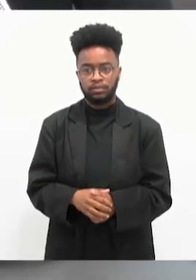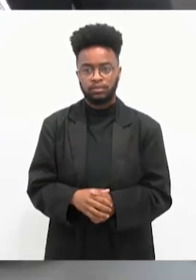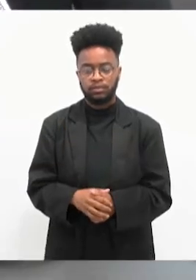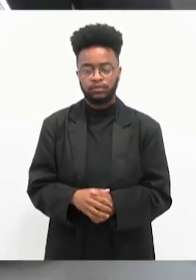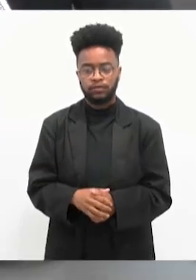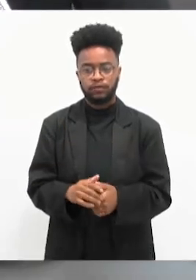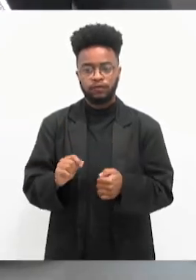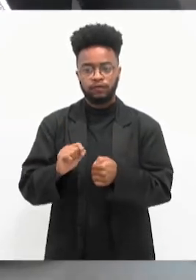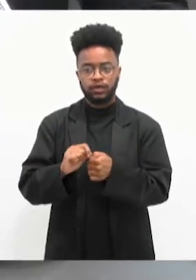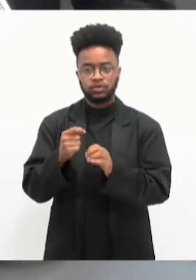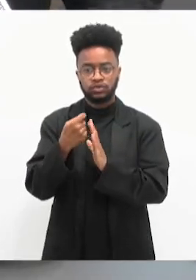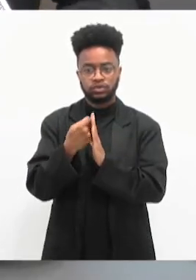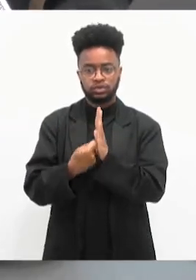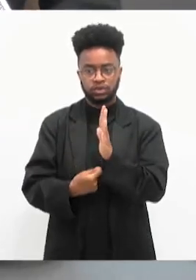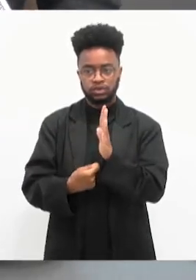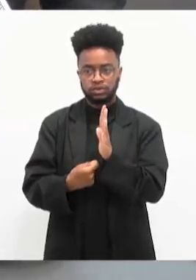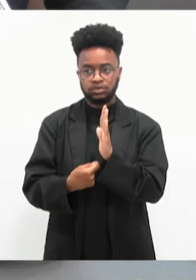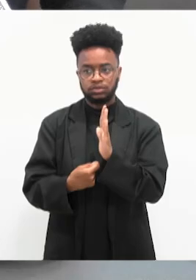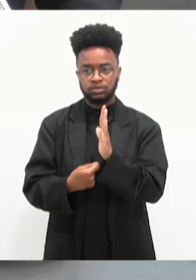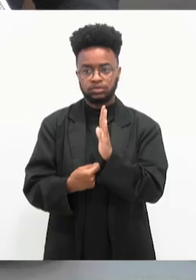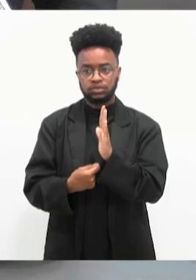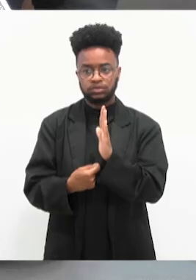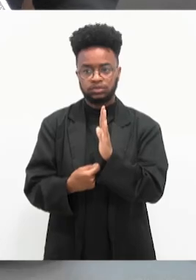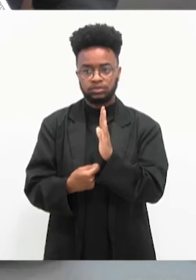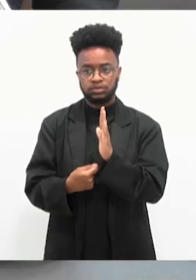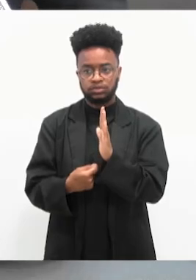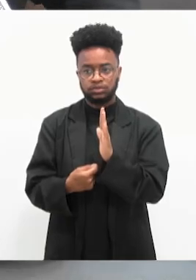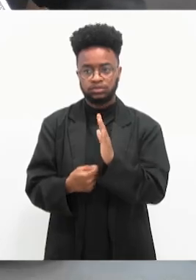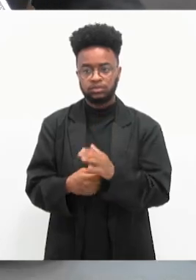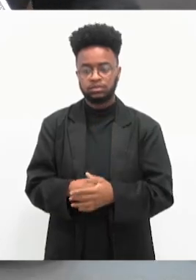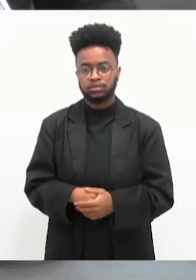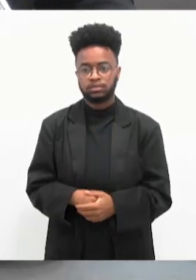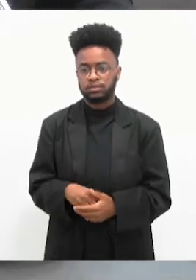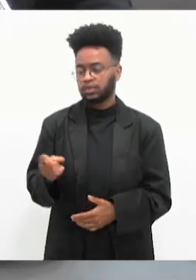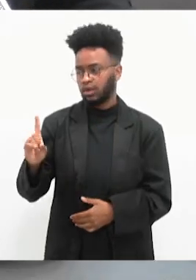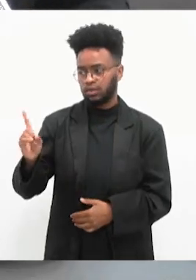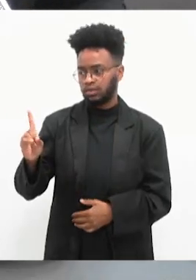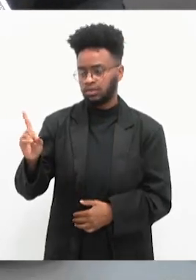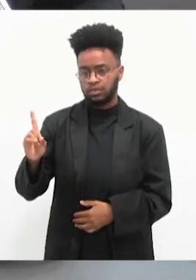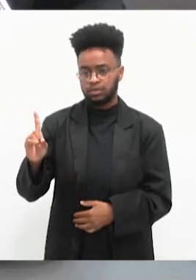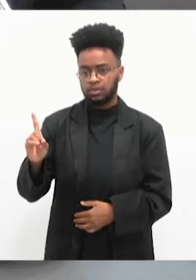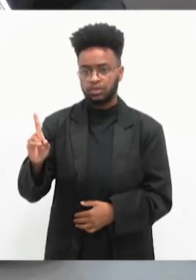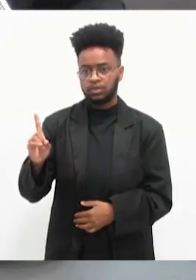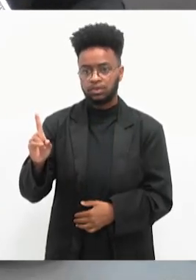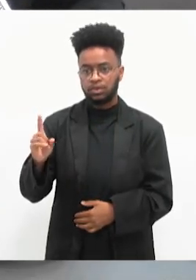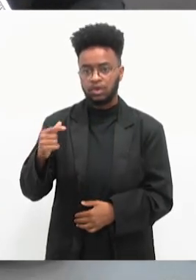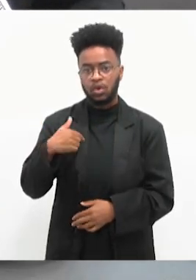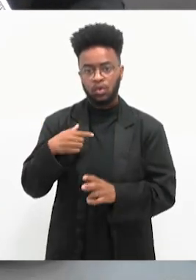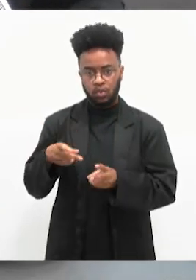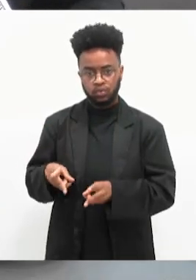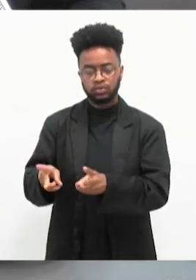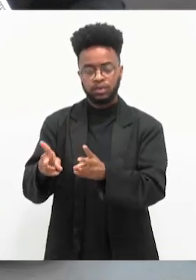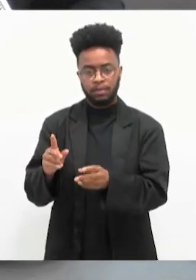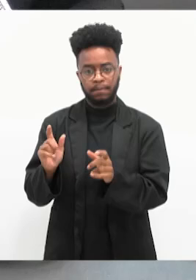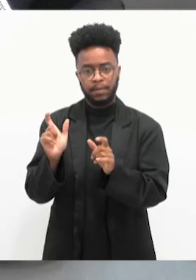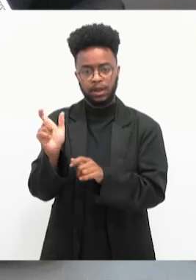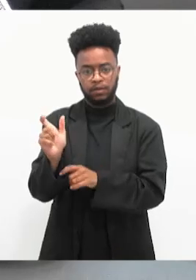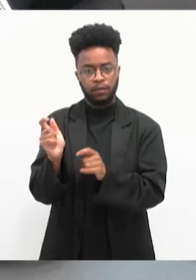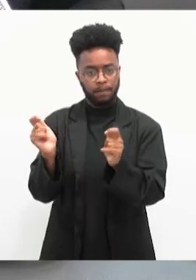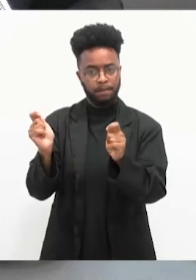em... Ela na mesma Não, situação mas aí- que nós... Não. Não? É? Eu vou manter o poderá, porque